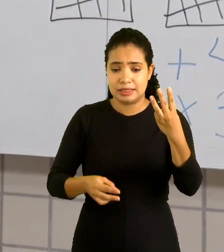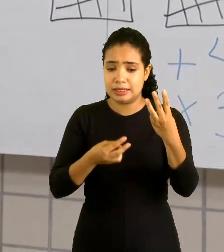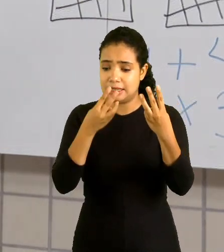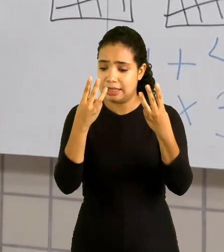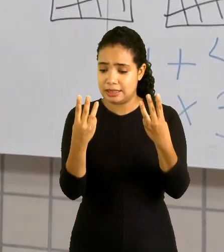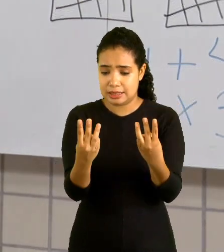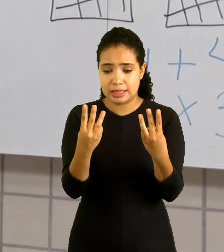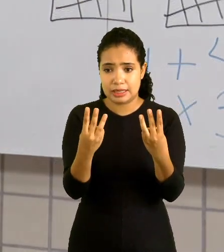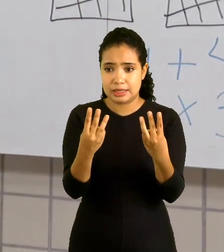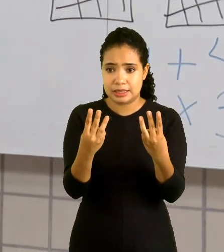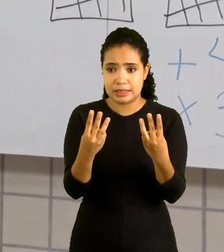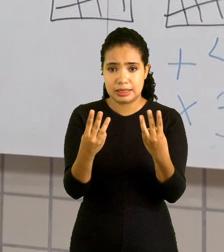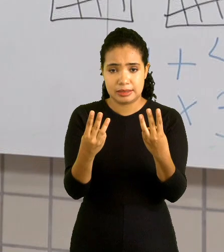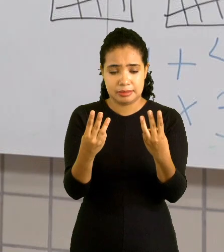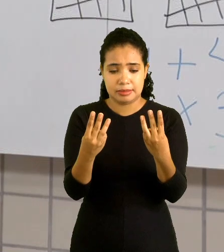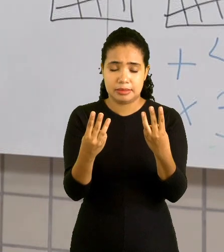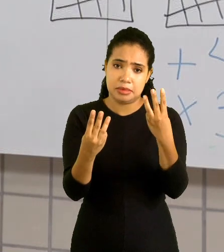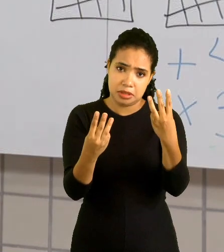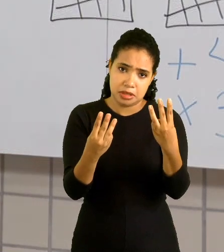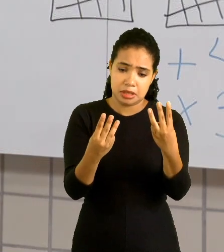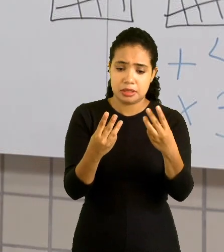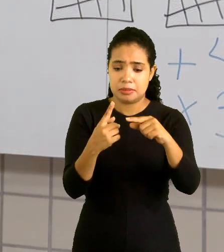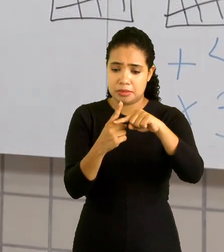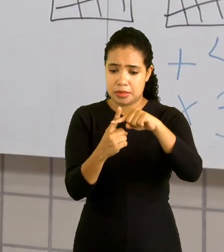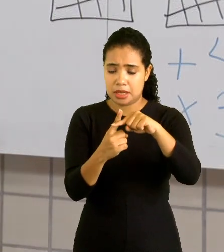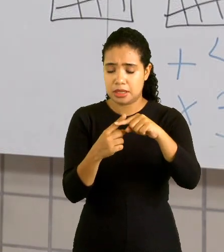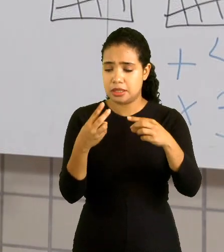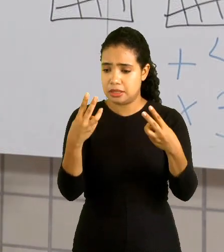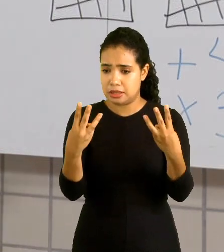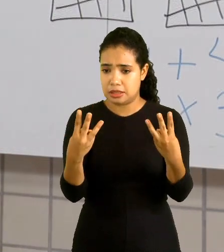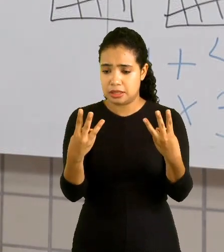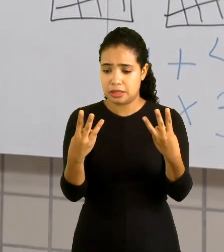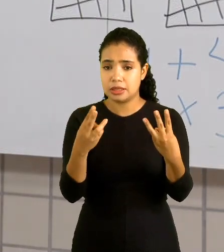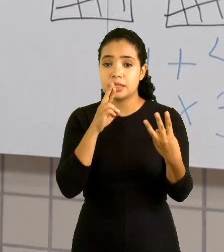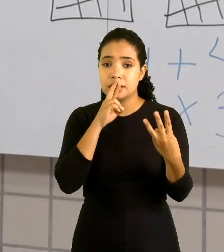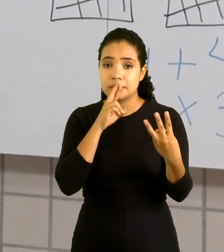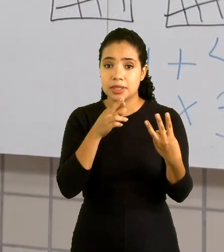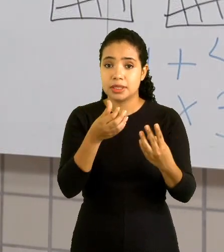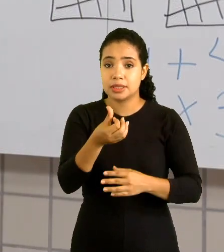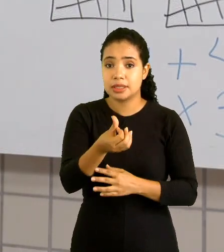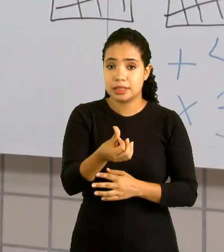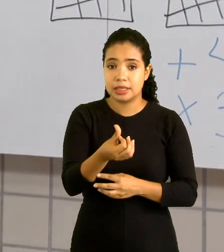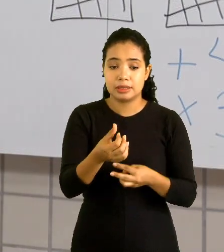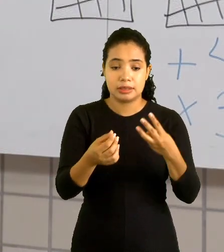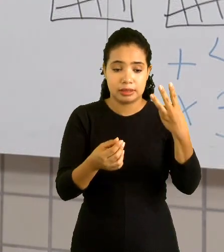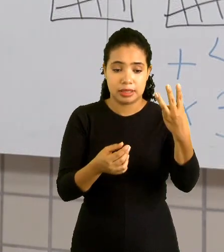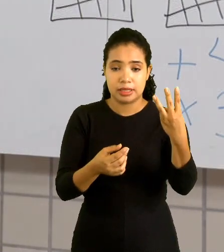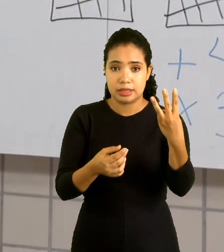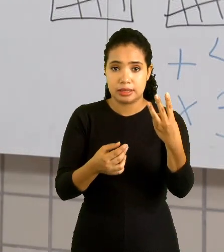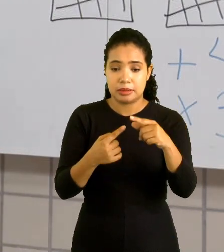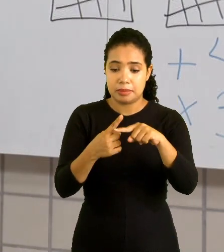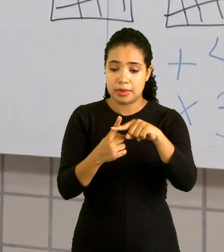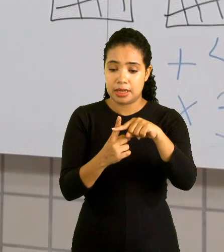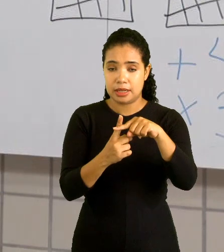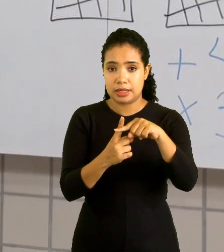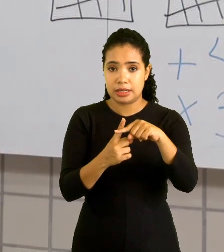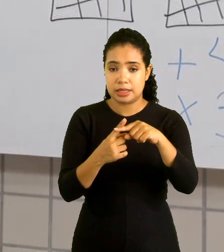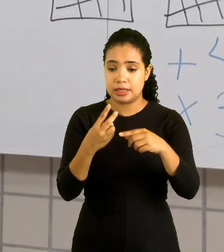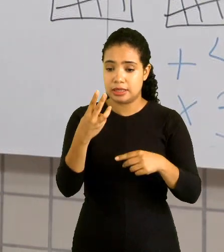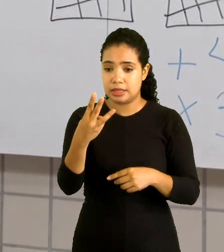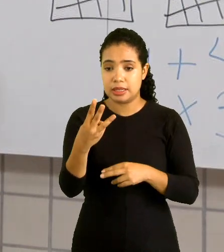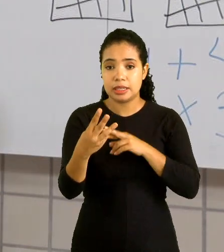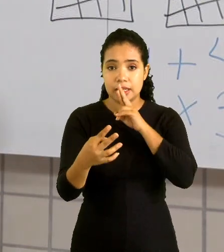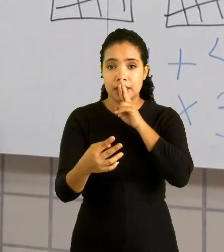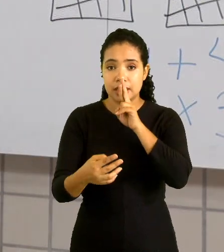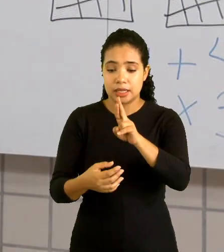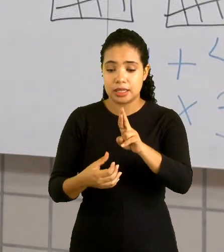três. Três mais três é igual a seis. Eu conto três mais três é seis. Mas para a gente não